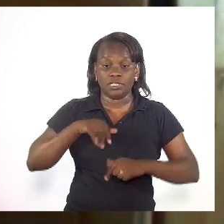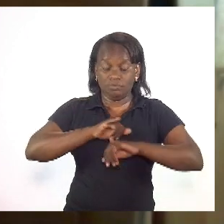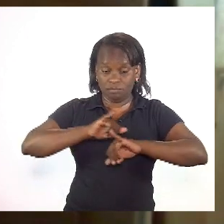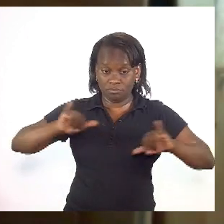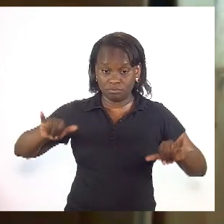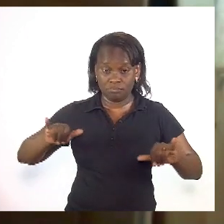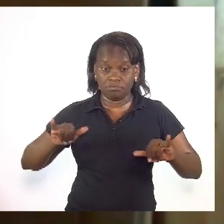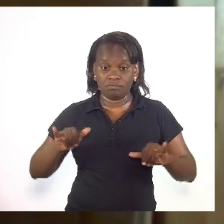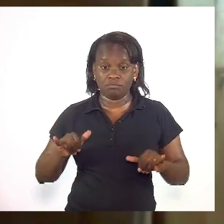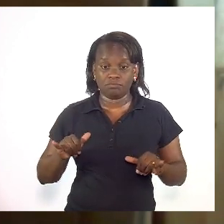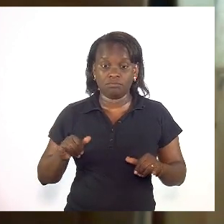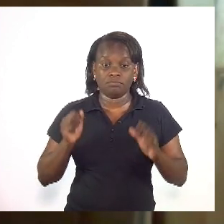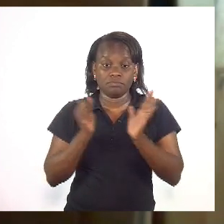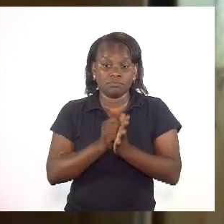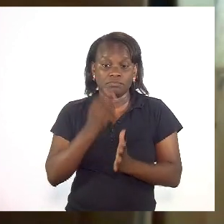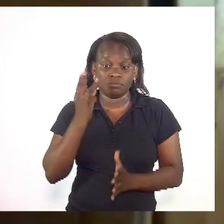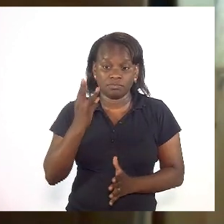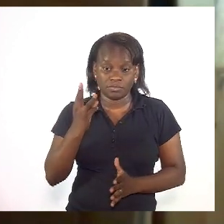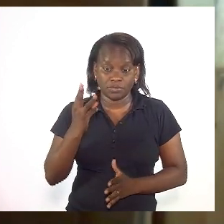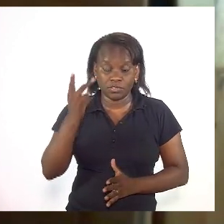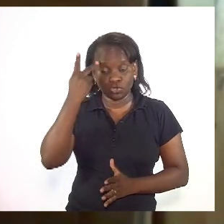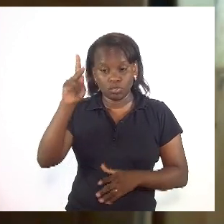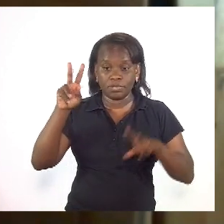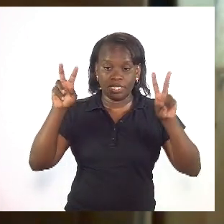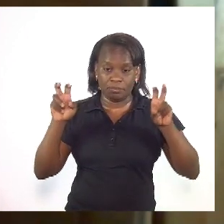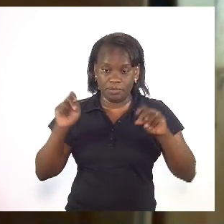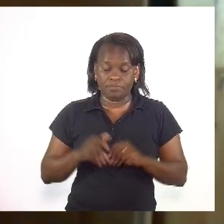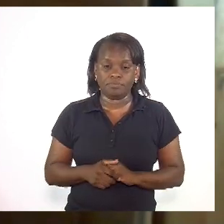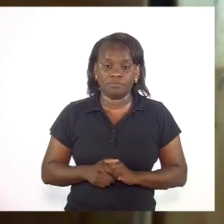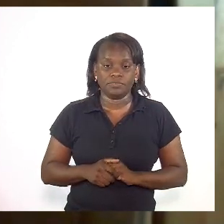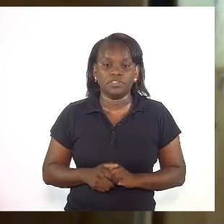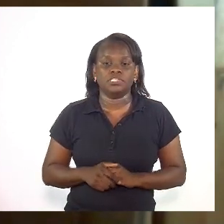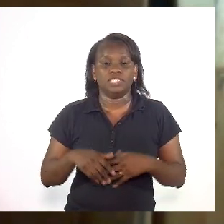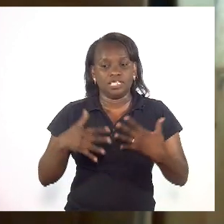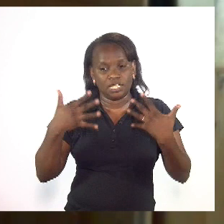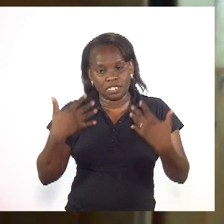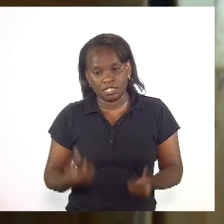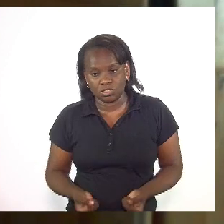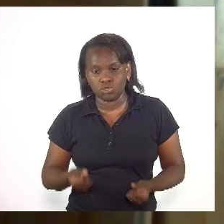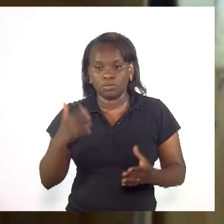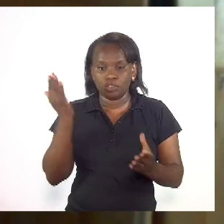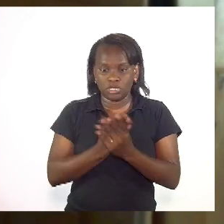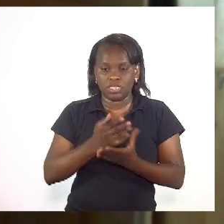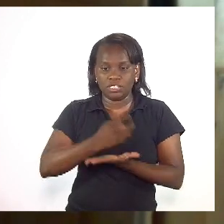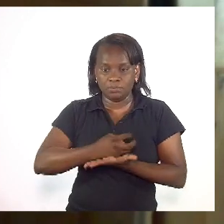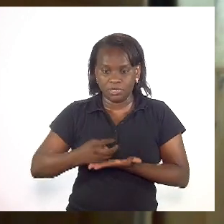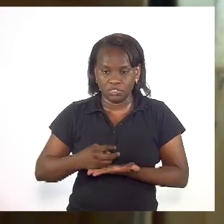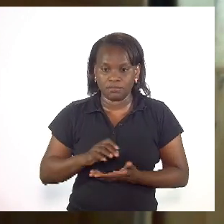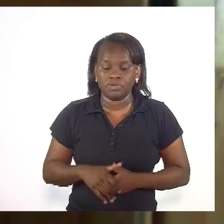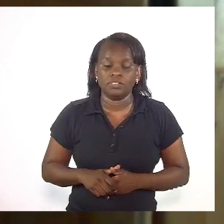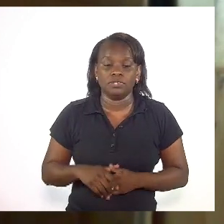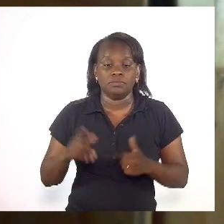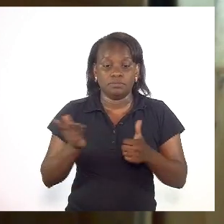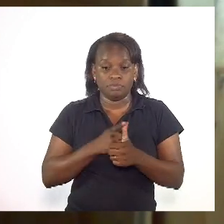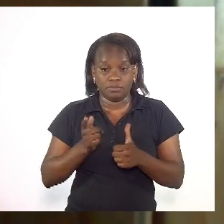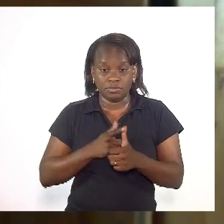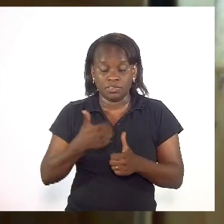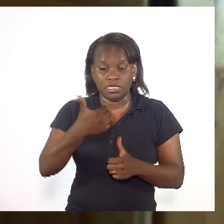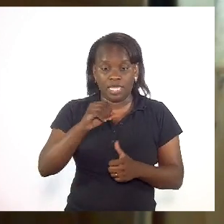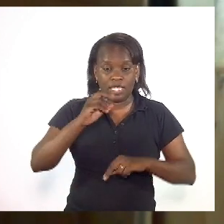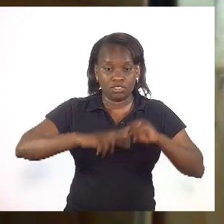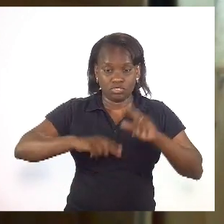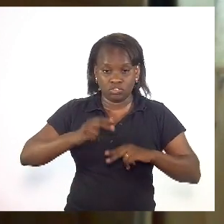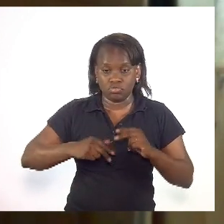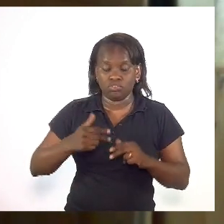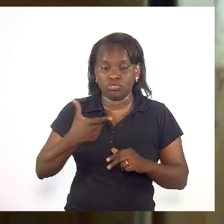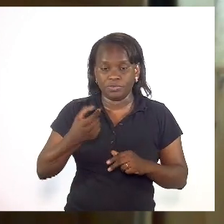pronunciou 3 vezes sobre esse tema de aceitação do processo de impeachment. Primeiro em